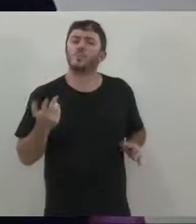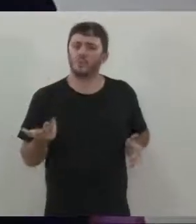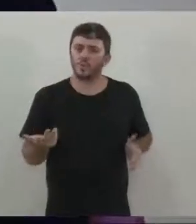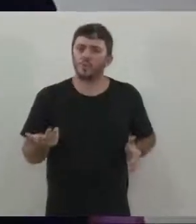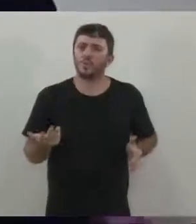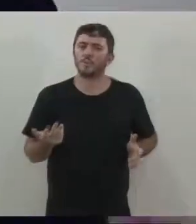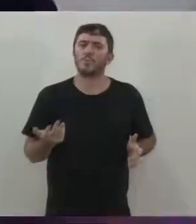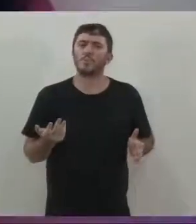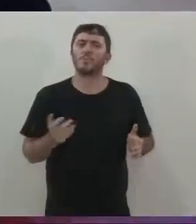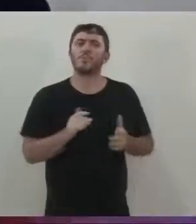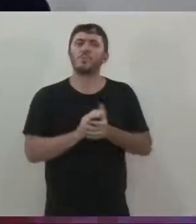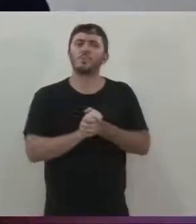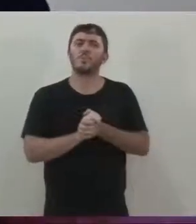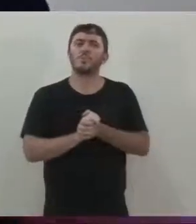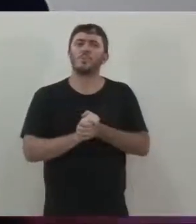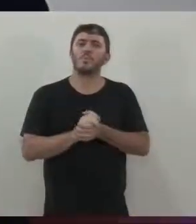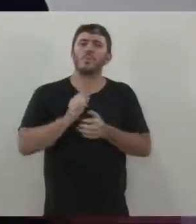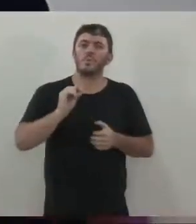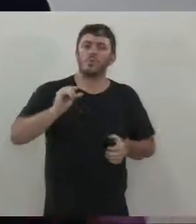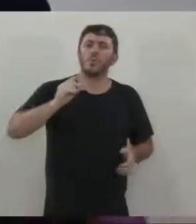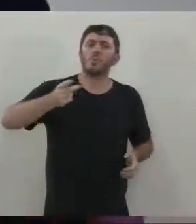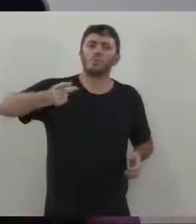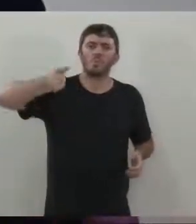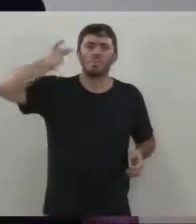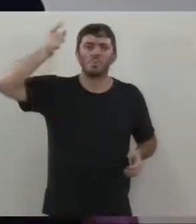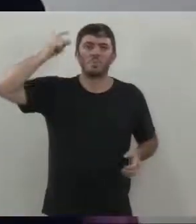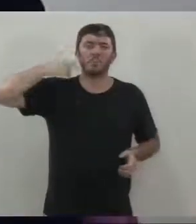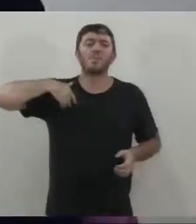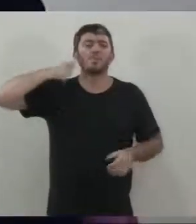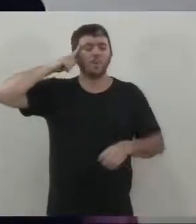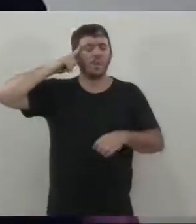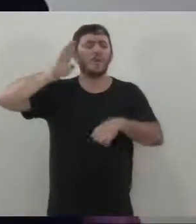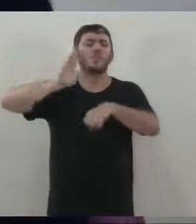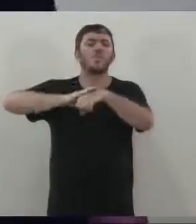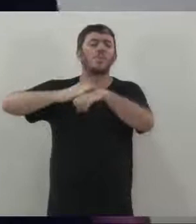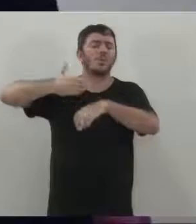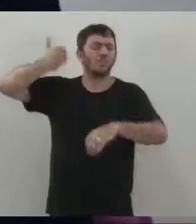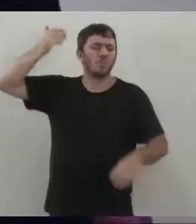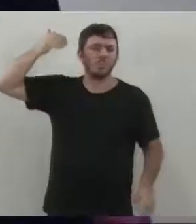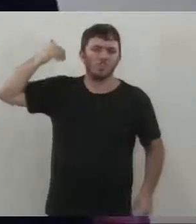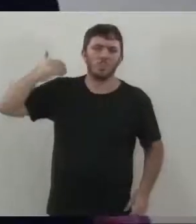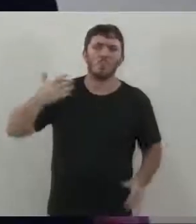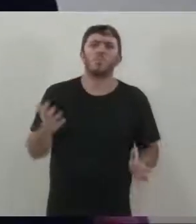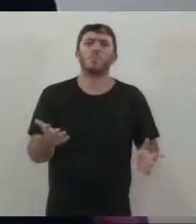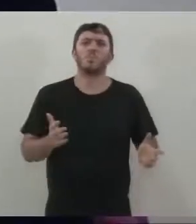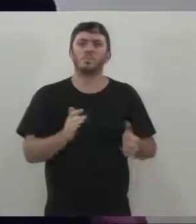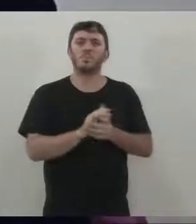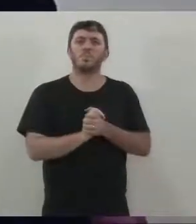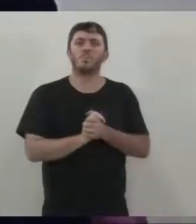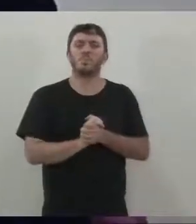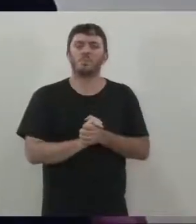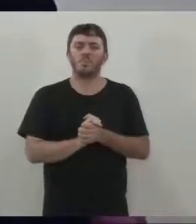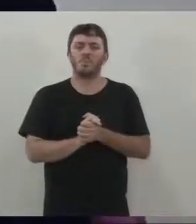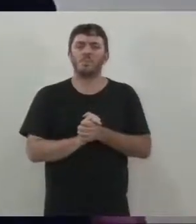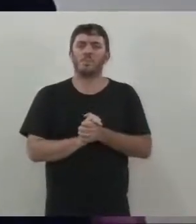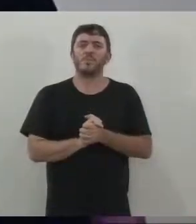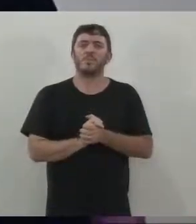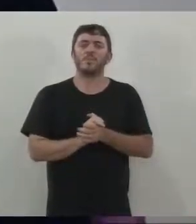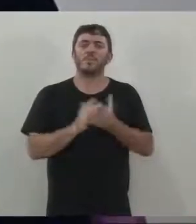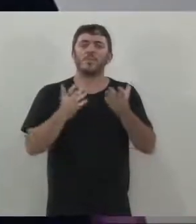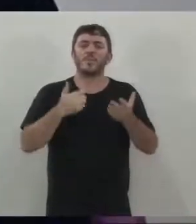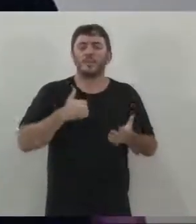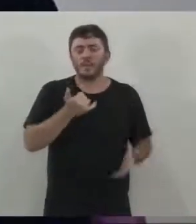Coincidentemente, eu creio que em época de outro período eleitoral. Flávia, eu não sei se eu tenho mais pena